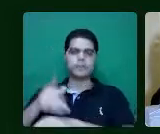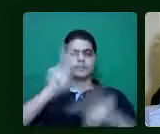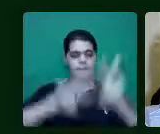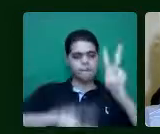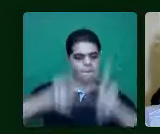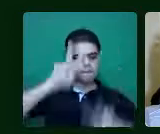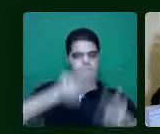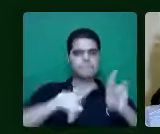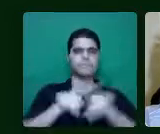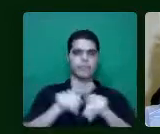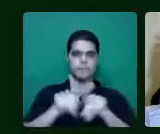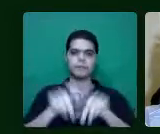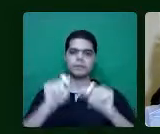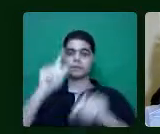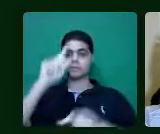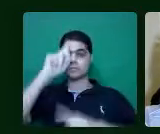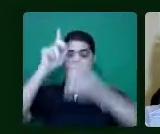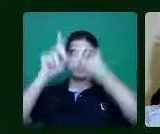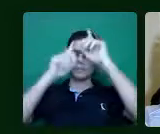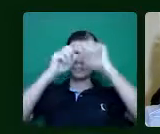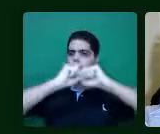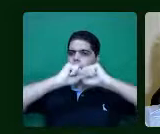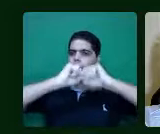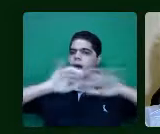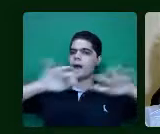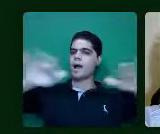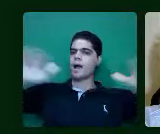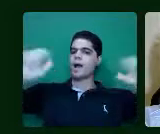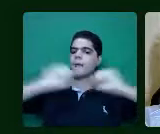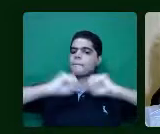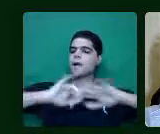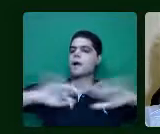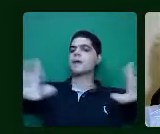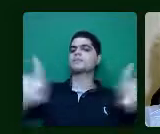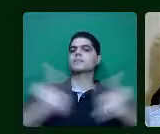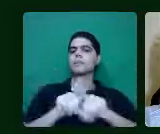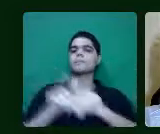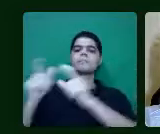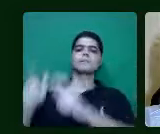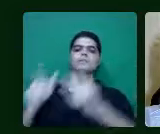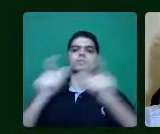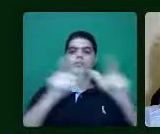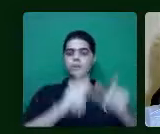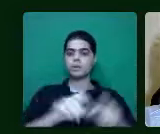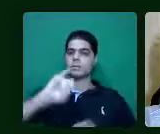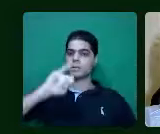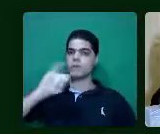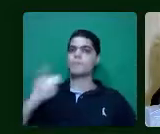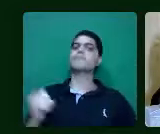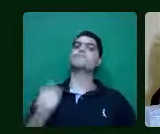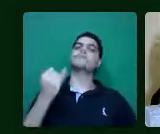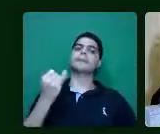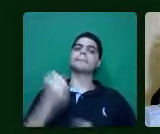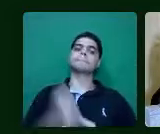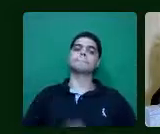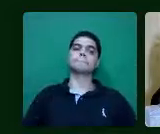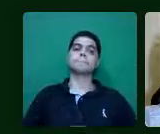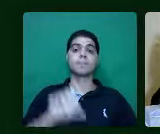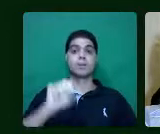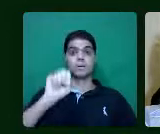maratona cheguem em todos os cantinhos e que cada um consiga aproveitar ali da melhor forma. E o programa do Sebrae também, vão ser